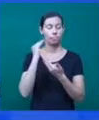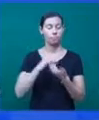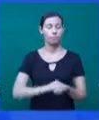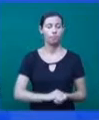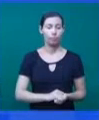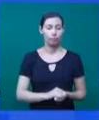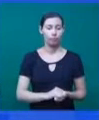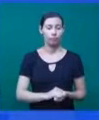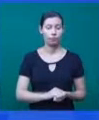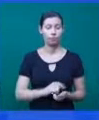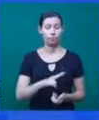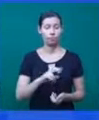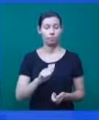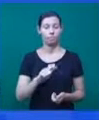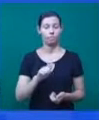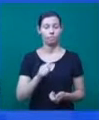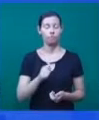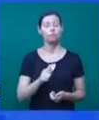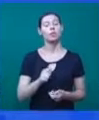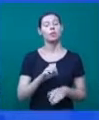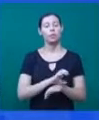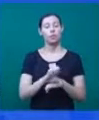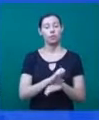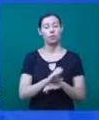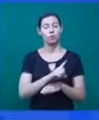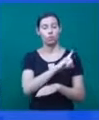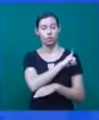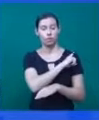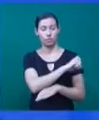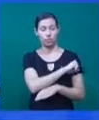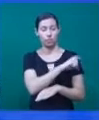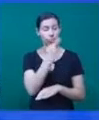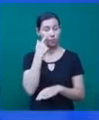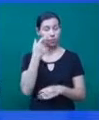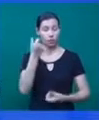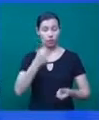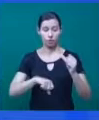cdlestagio01@fundacaocdl.org.br. Vaga de estágio também em enfermagem, para conferir exames